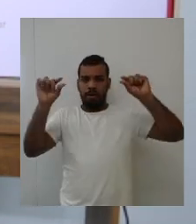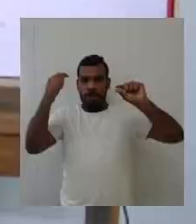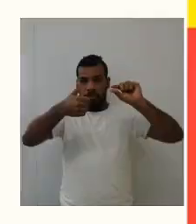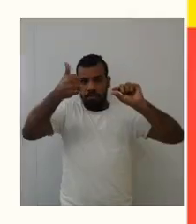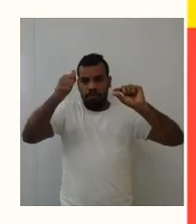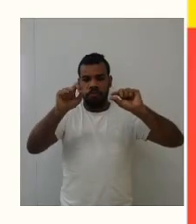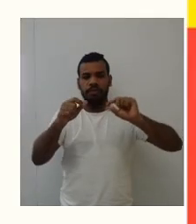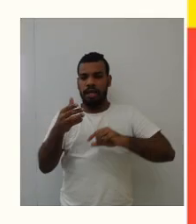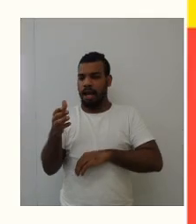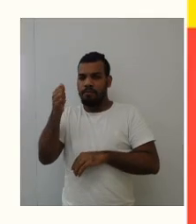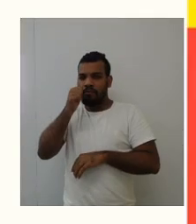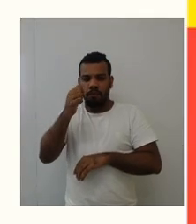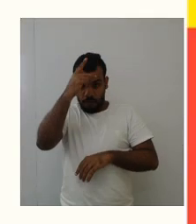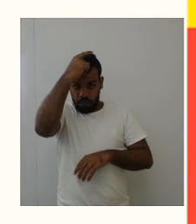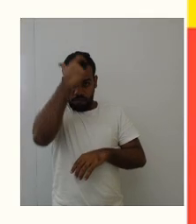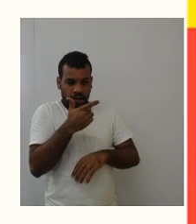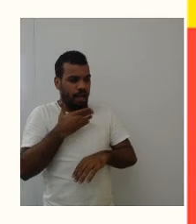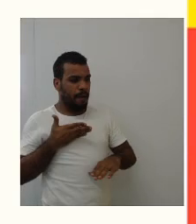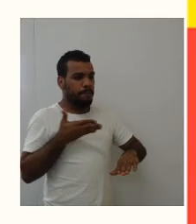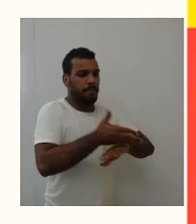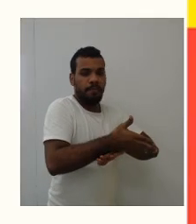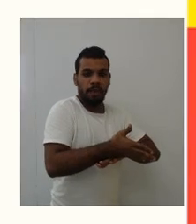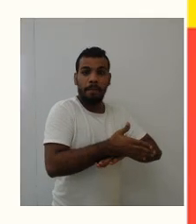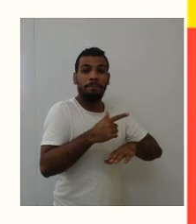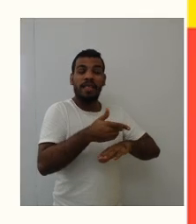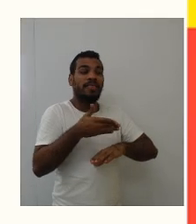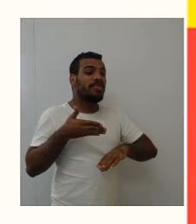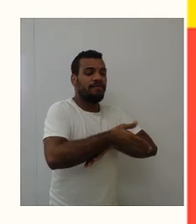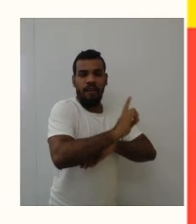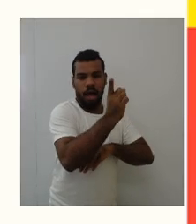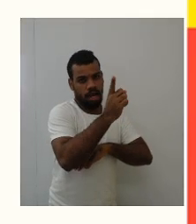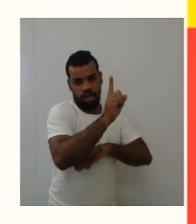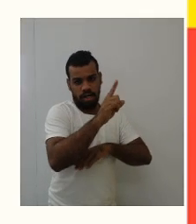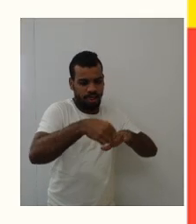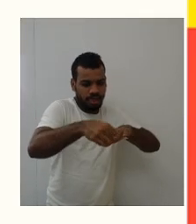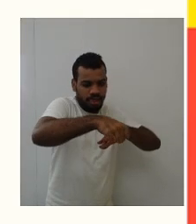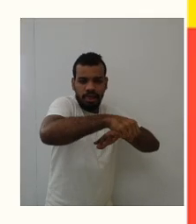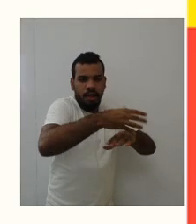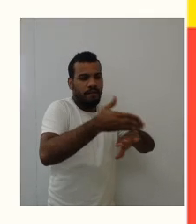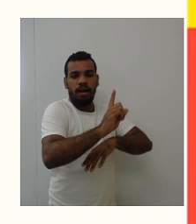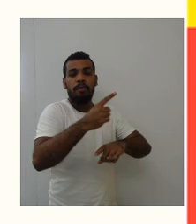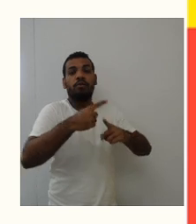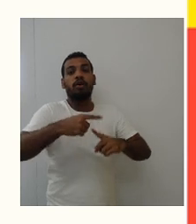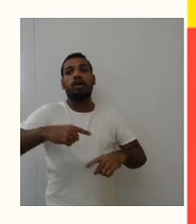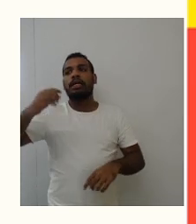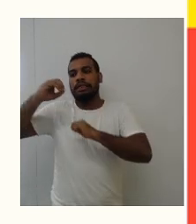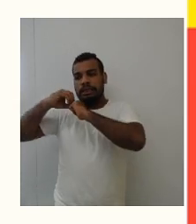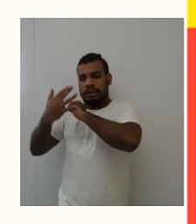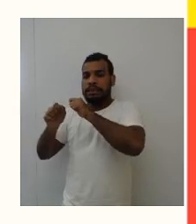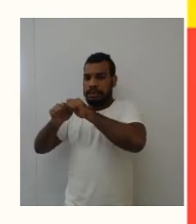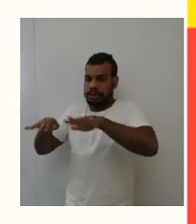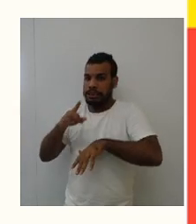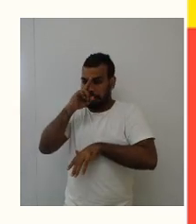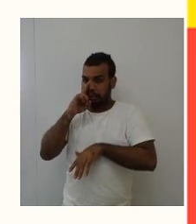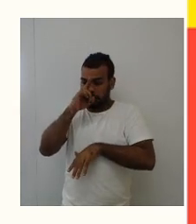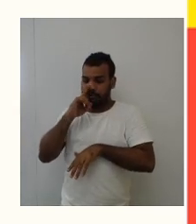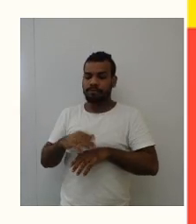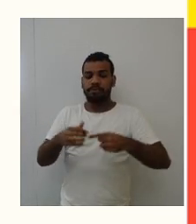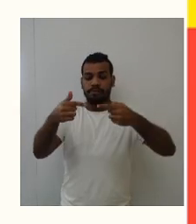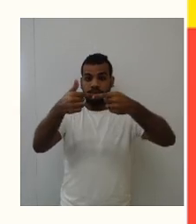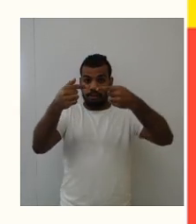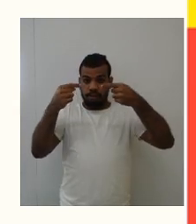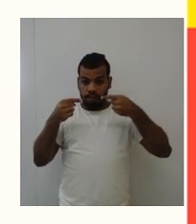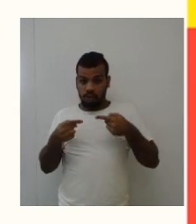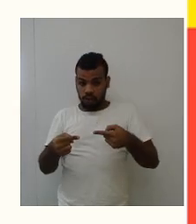pessoa quer ir a manicure e não vai, porque ela entende que a gente está numa pandemia, não é? A segunda diz que quer ir a manicure